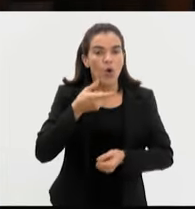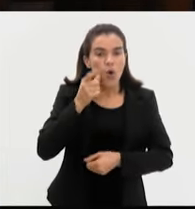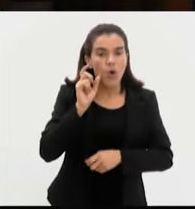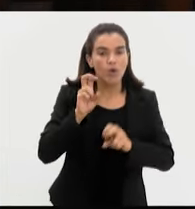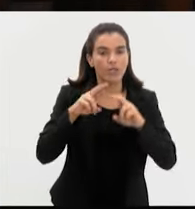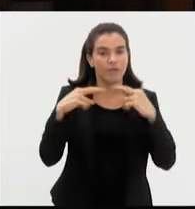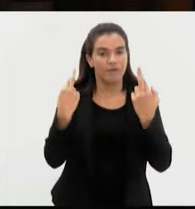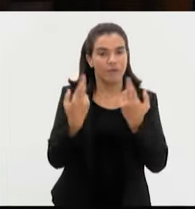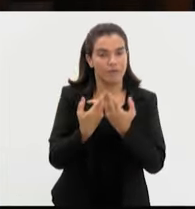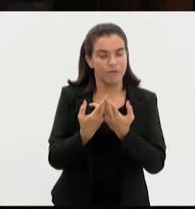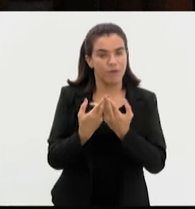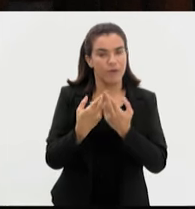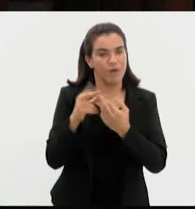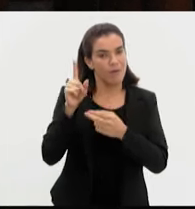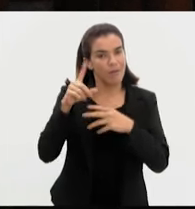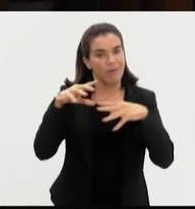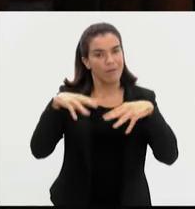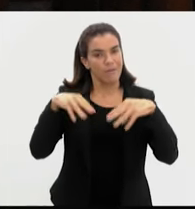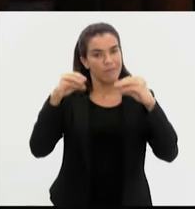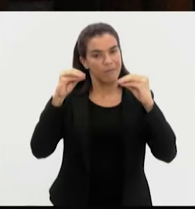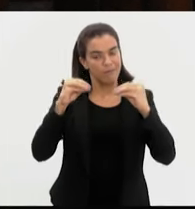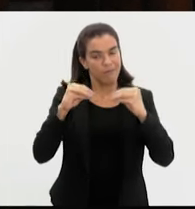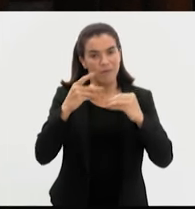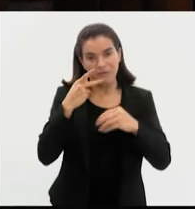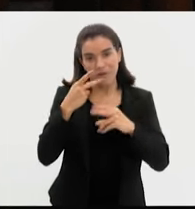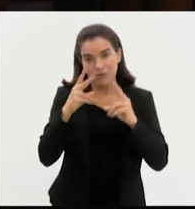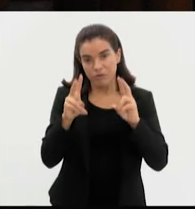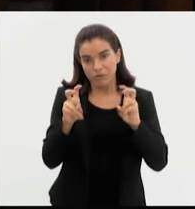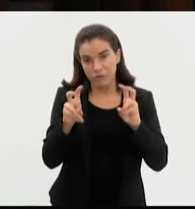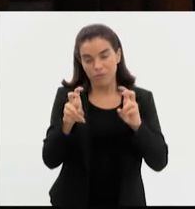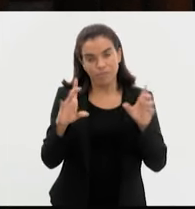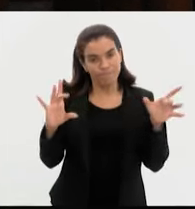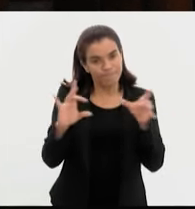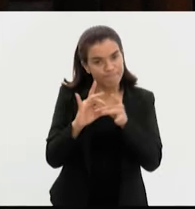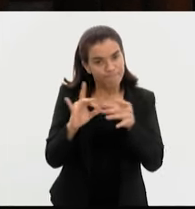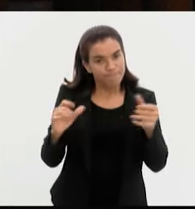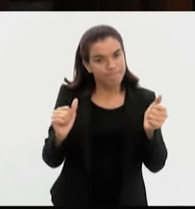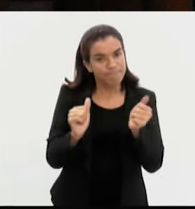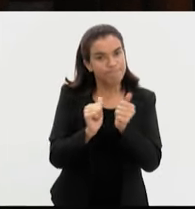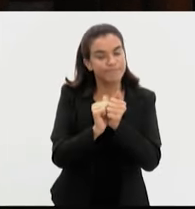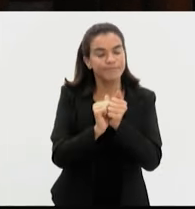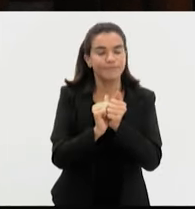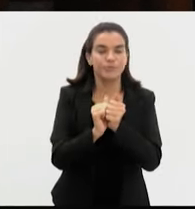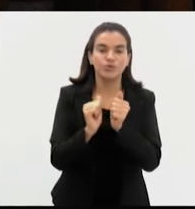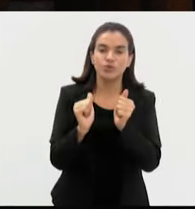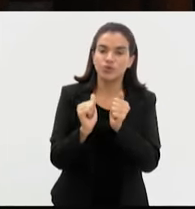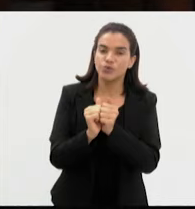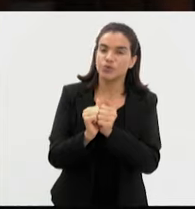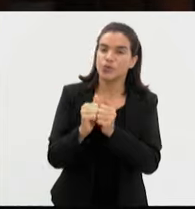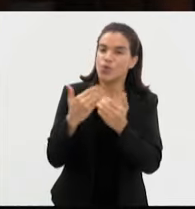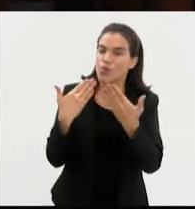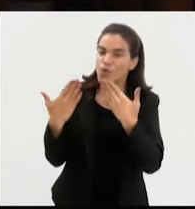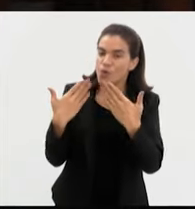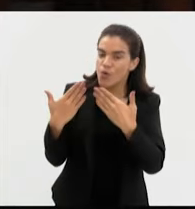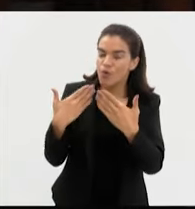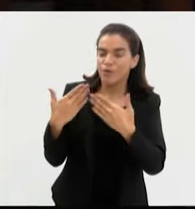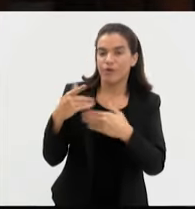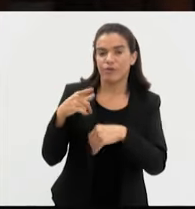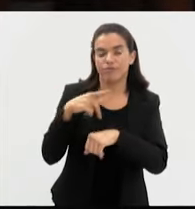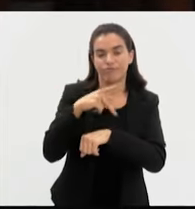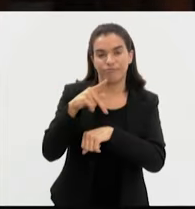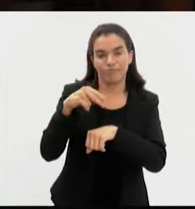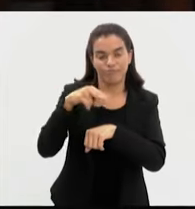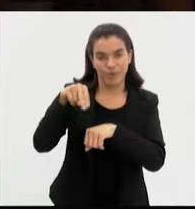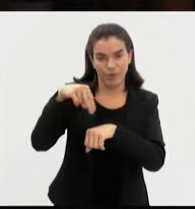palácio para falar sobre isso se unir para poder chegar no diálogo com o governo federal e conseguir tirar o estado daa